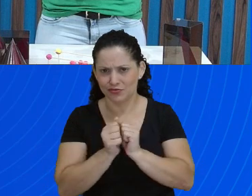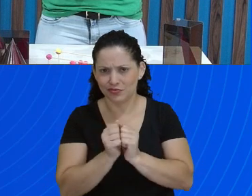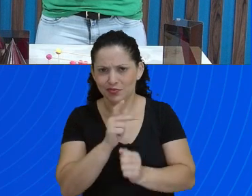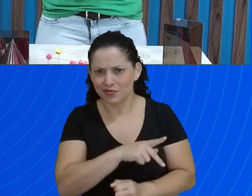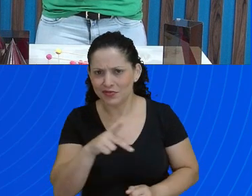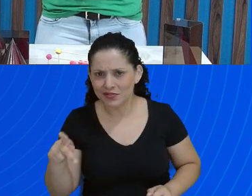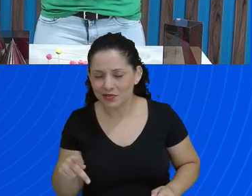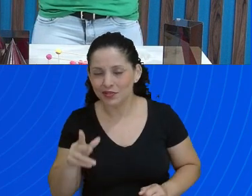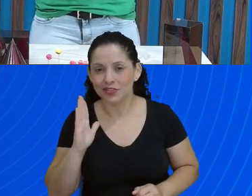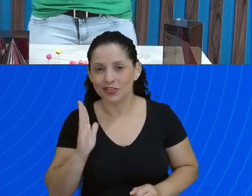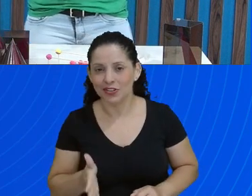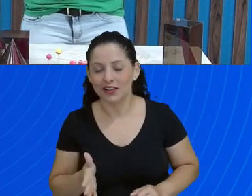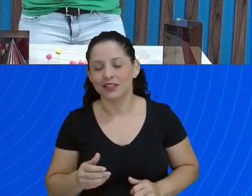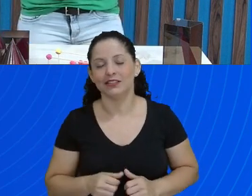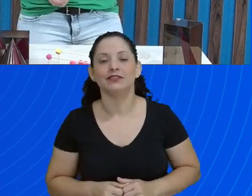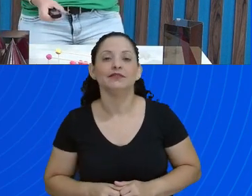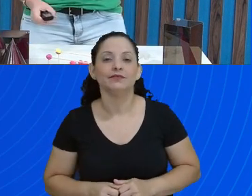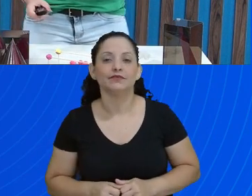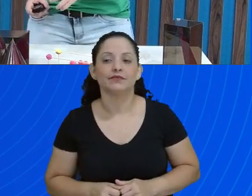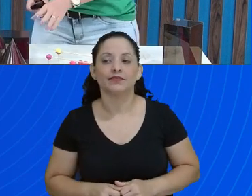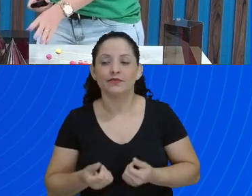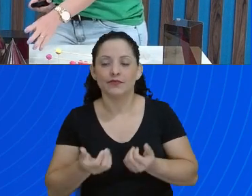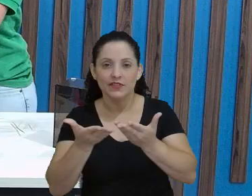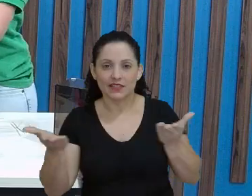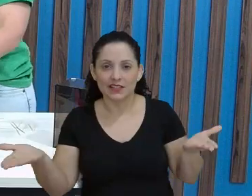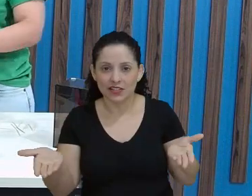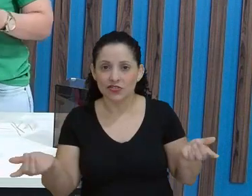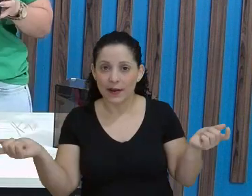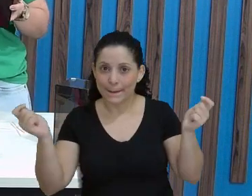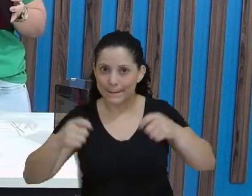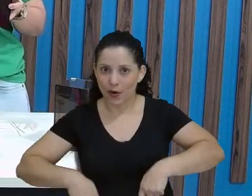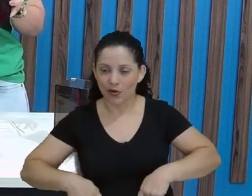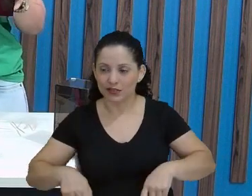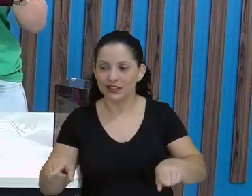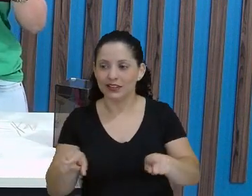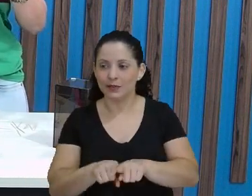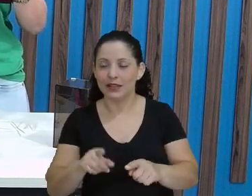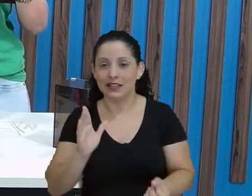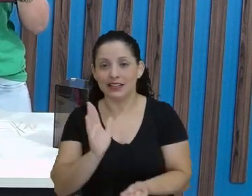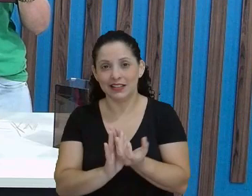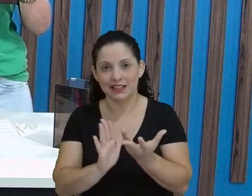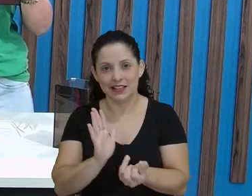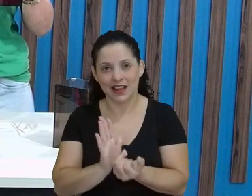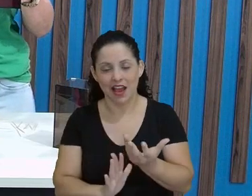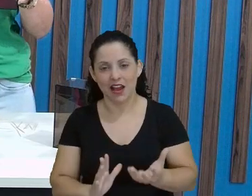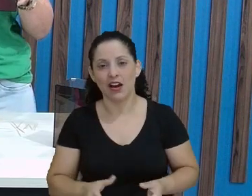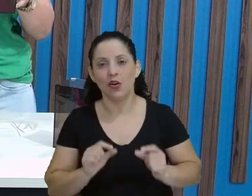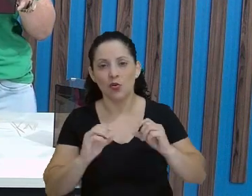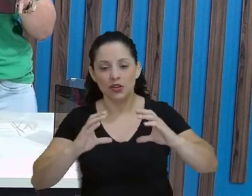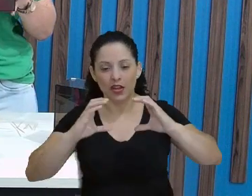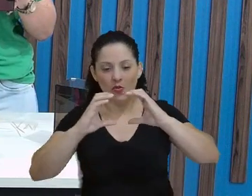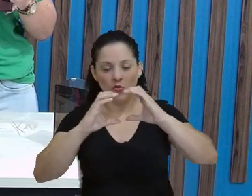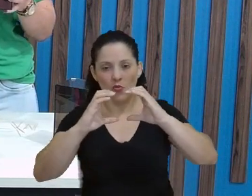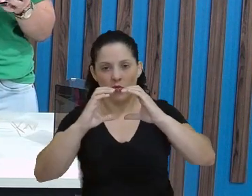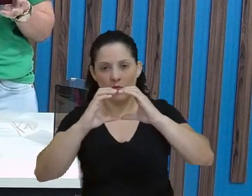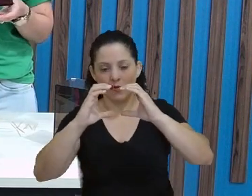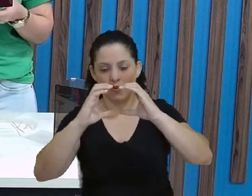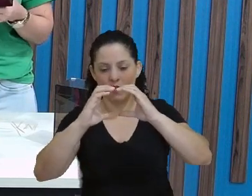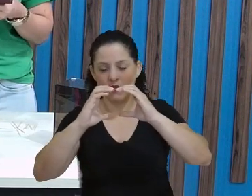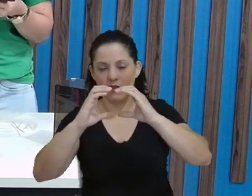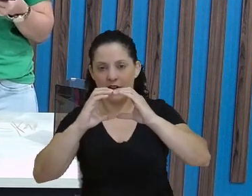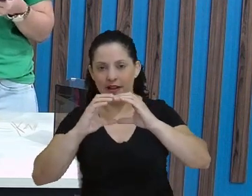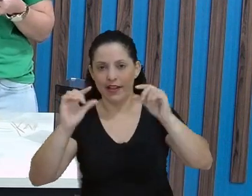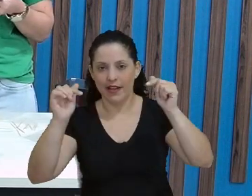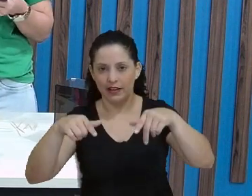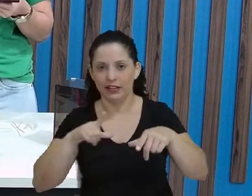pra gente aí. Vocês também podem representar o cubo, lembrando que o cubo, ele tem, né,